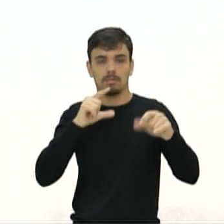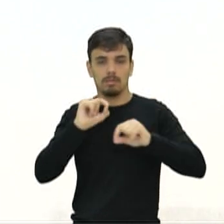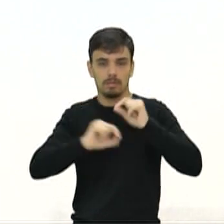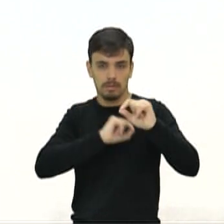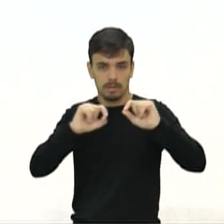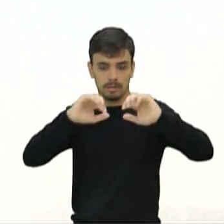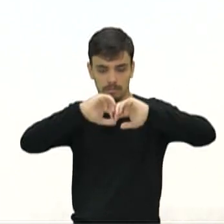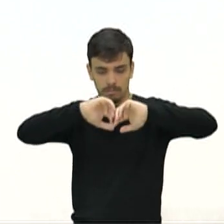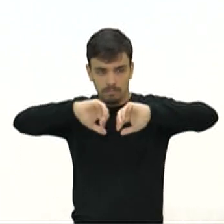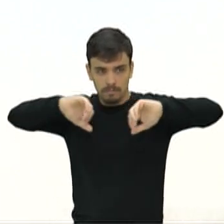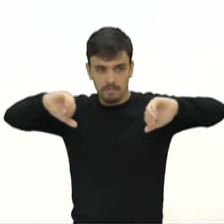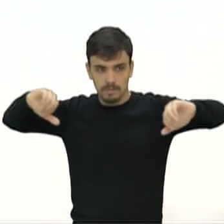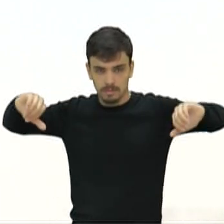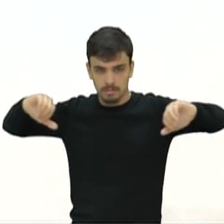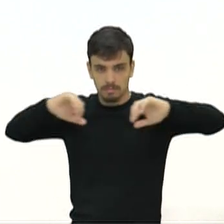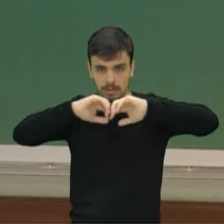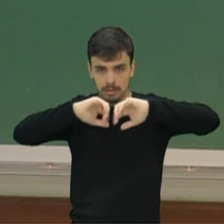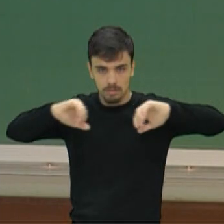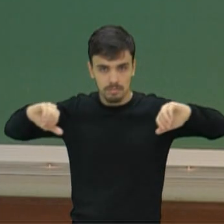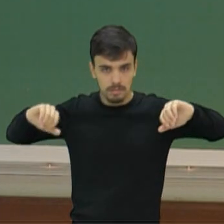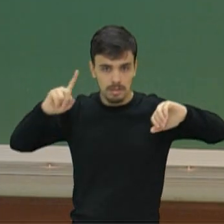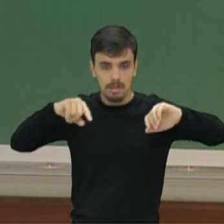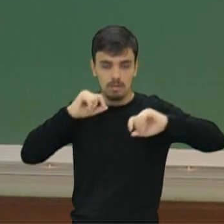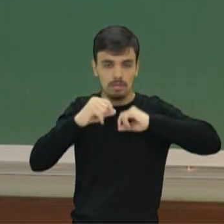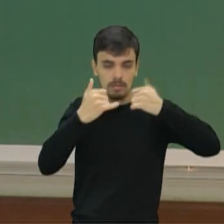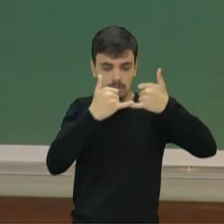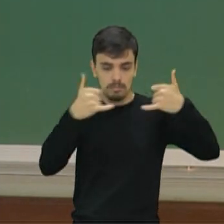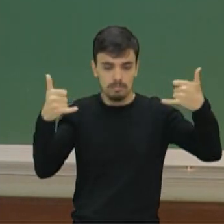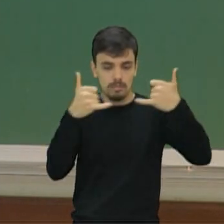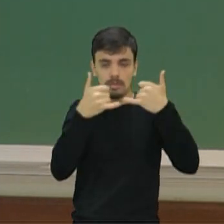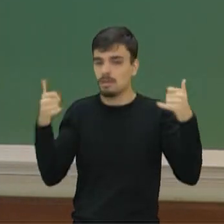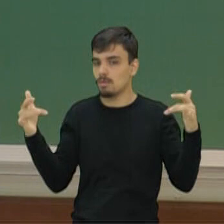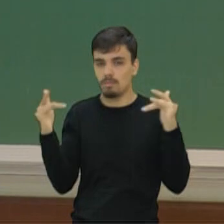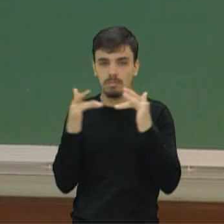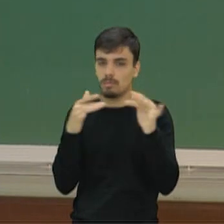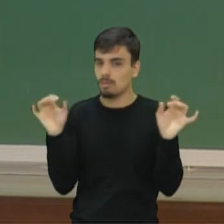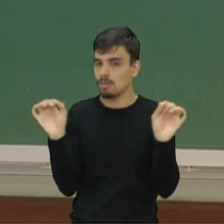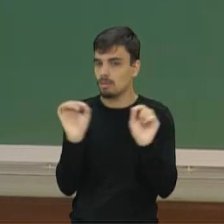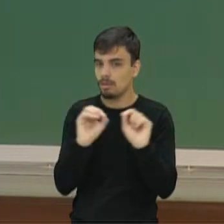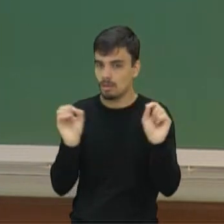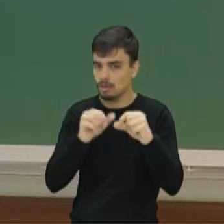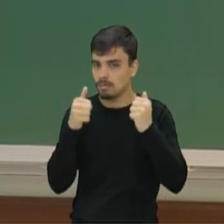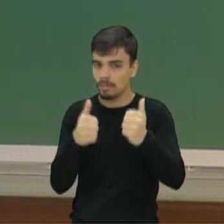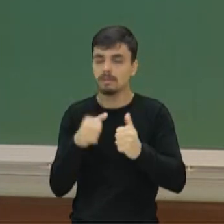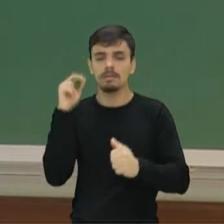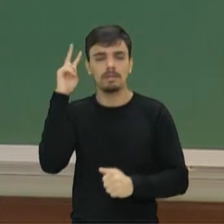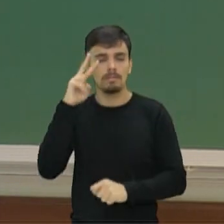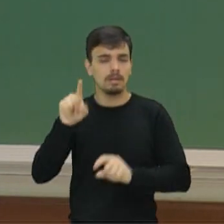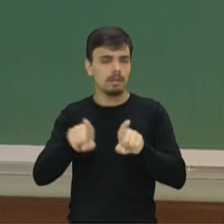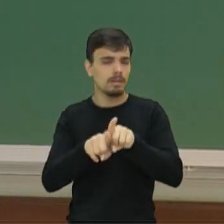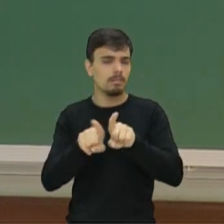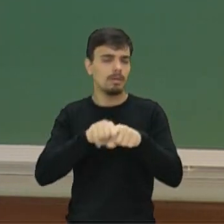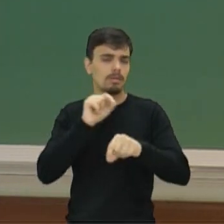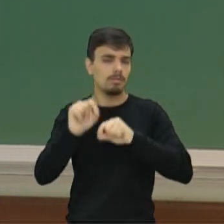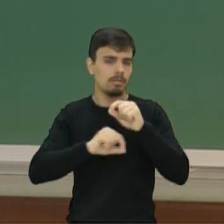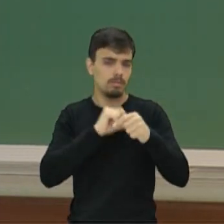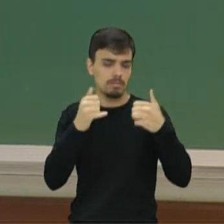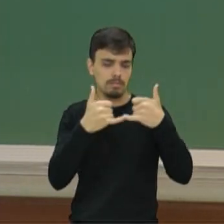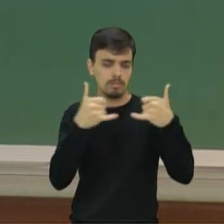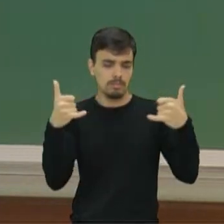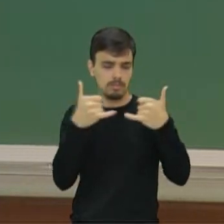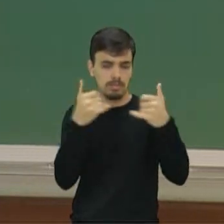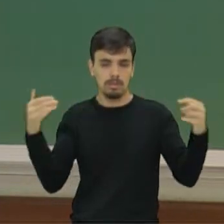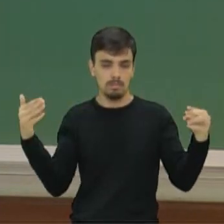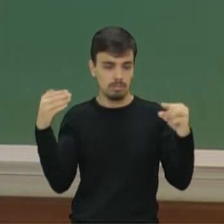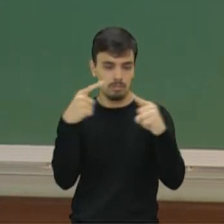afastamento, uma região onde essas linhas elas não se encontram, beleza? Vale lembrar que uma linha de campo, pessoal, nunca cruza a